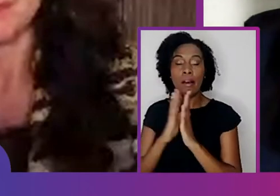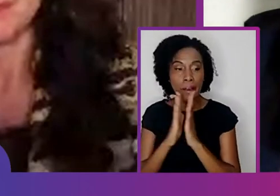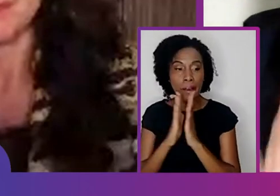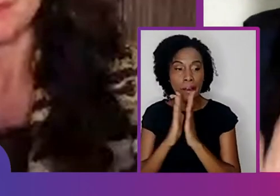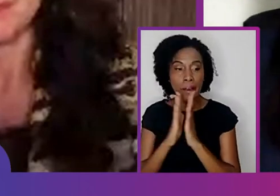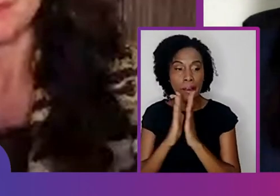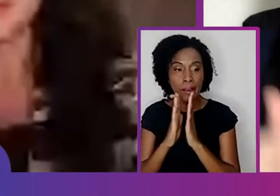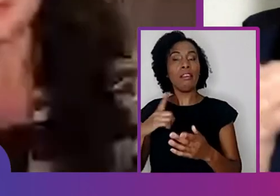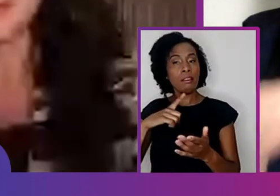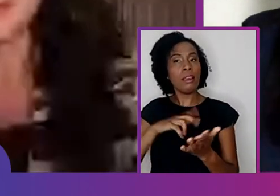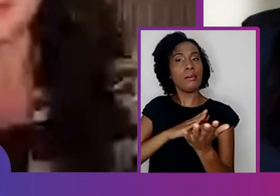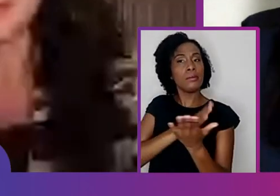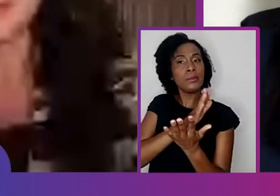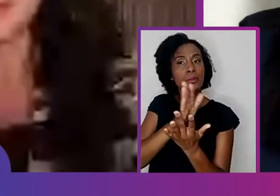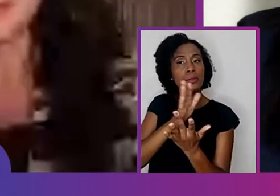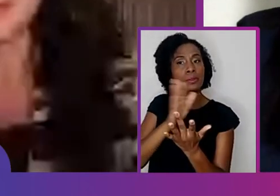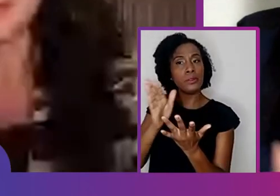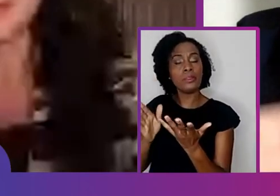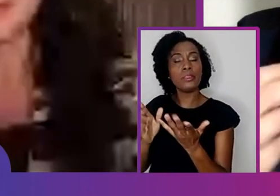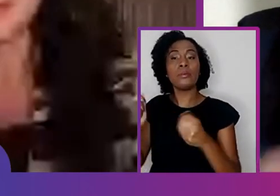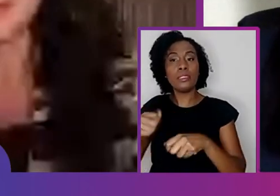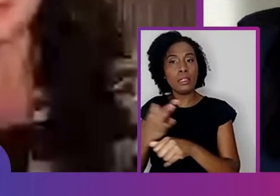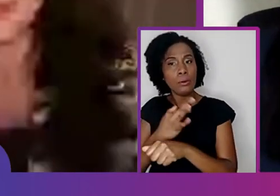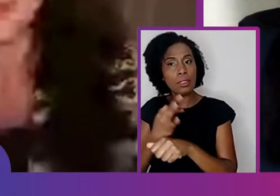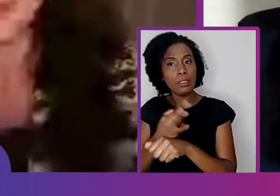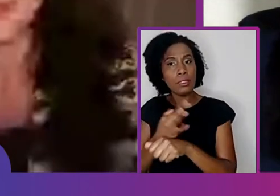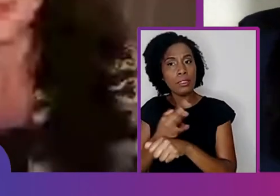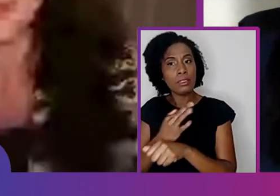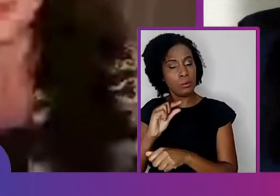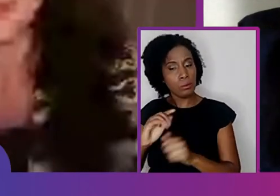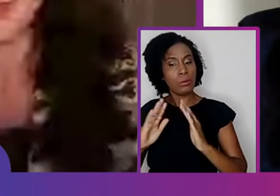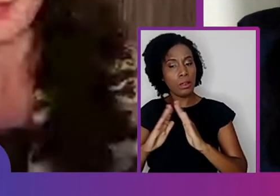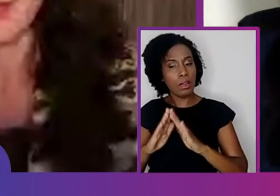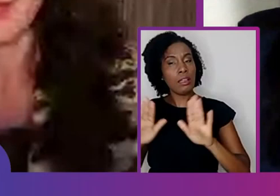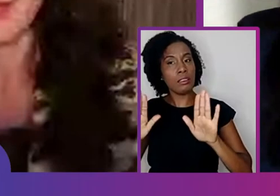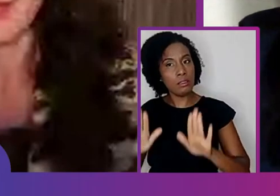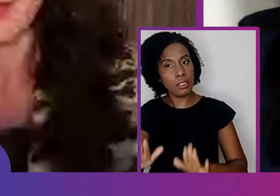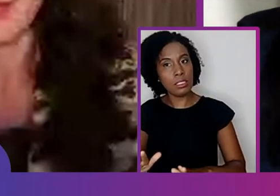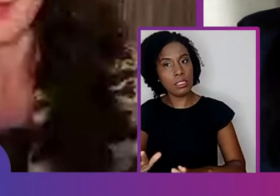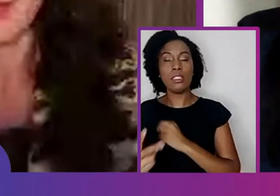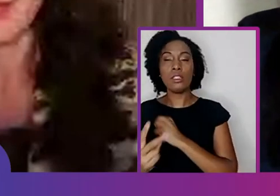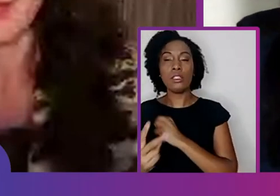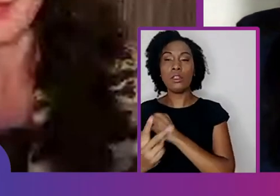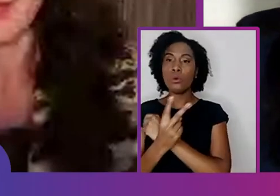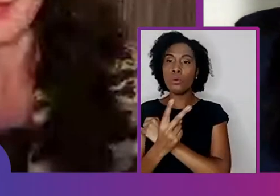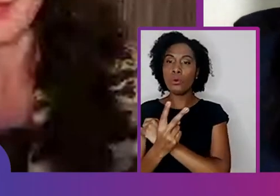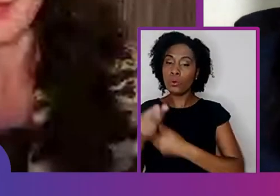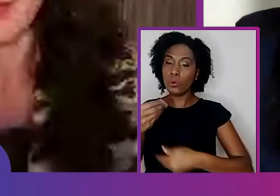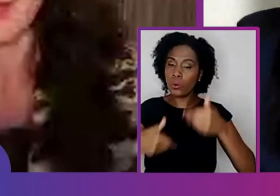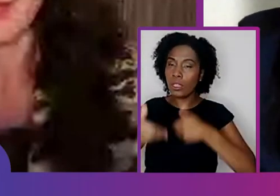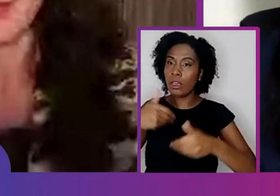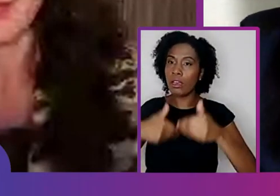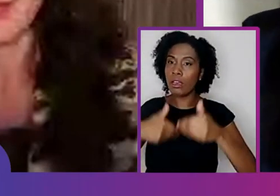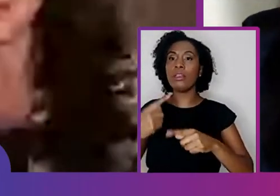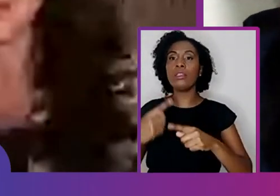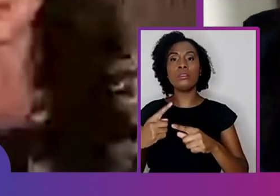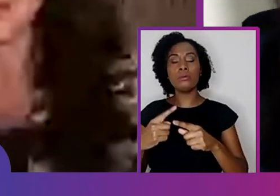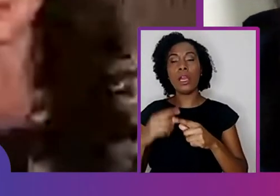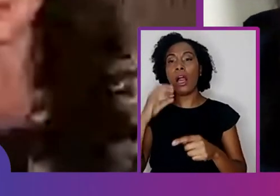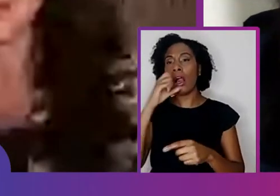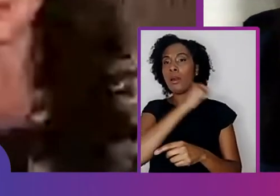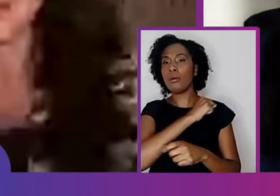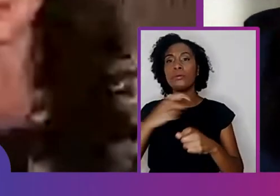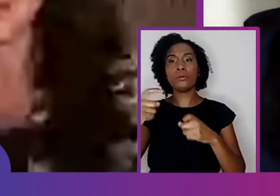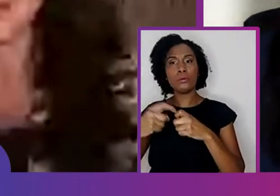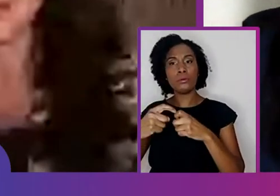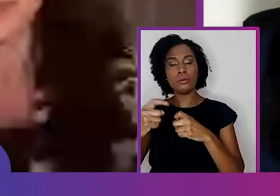né? Em casa, se cuidar, usar os recursos que a gente tem, porque rapidamente a medicina vai dar a volta nisso. E não vai